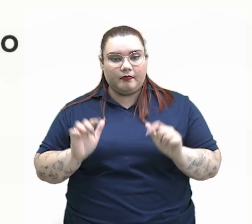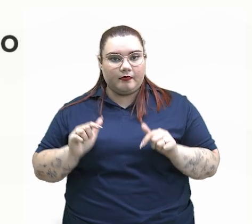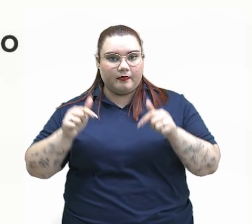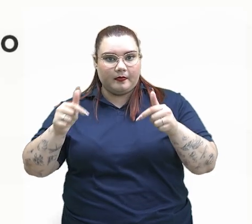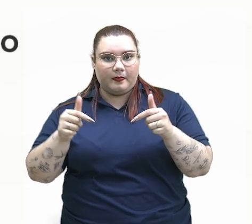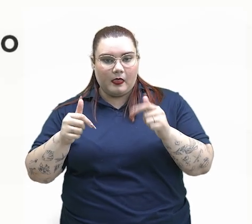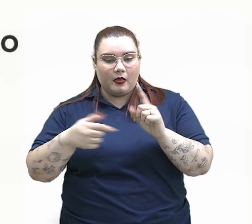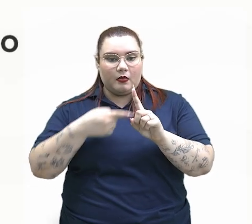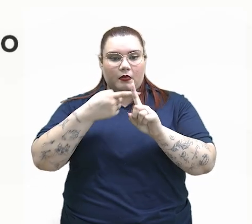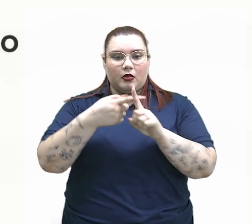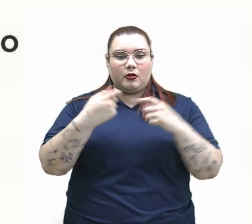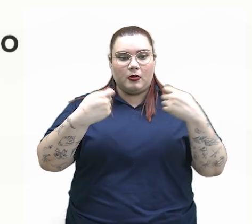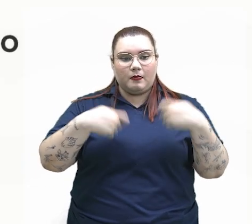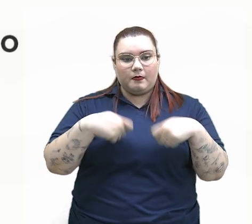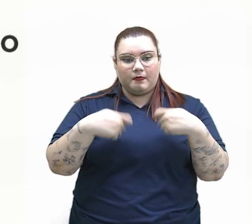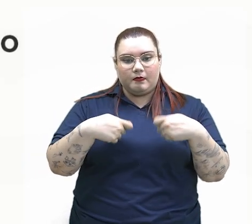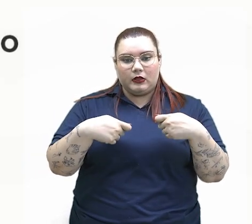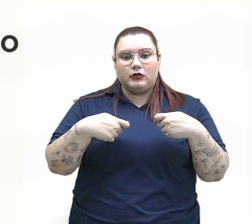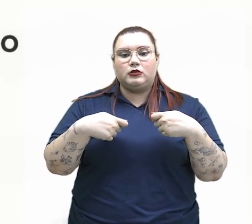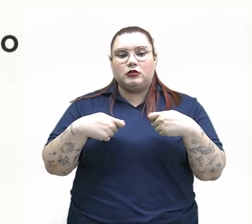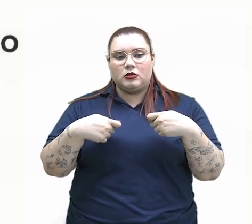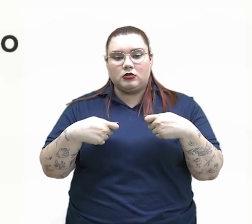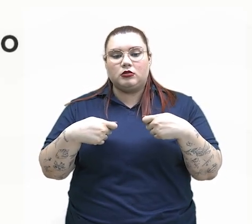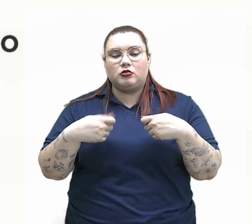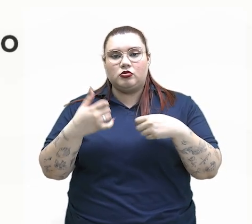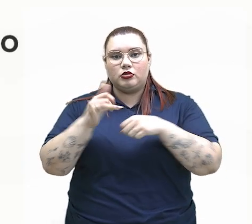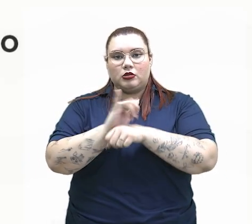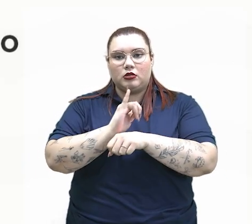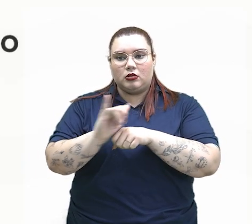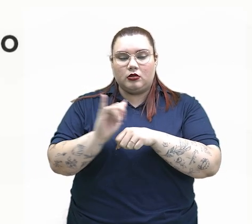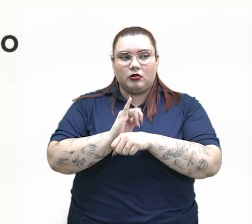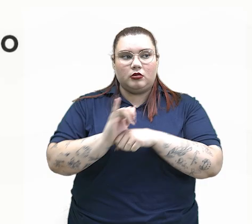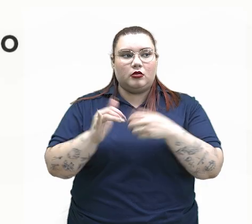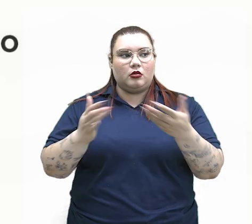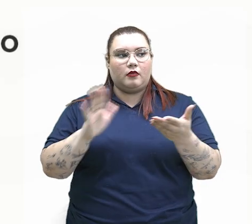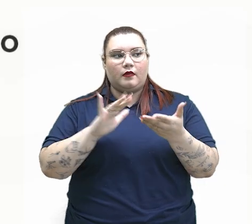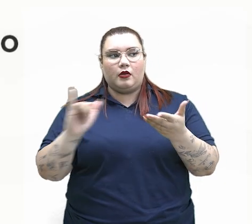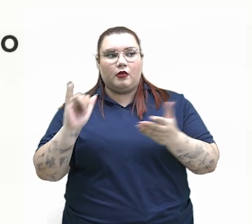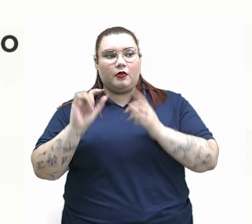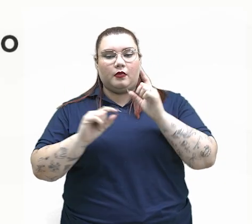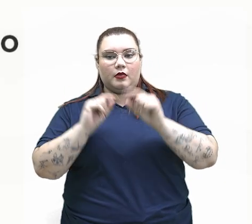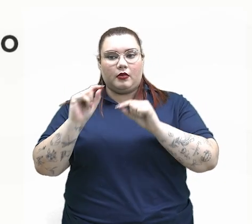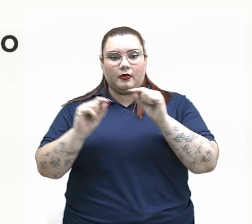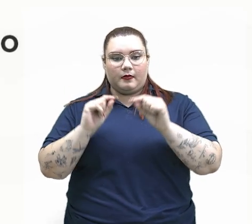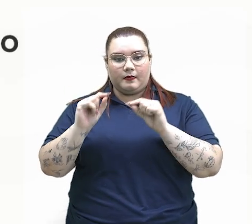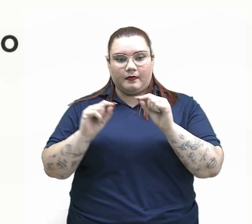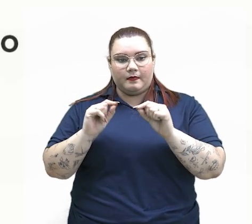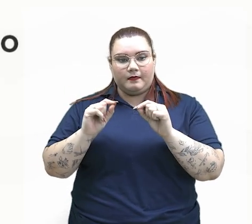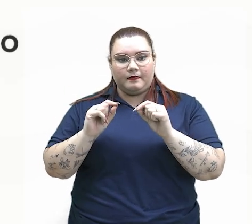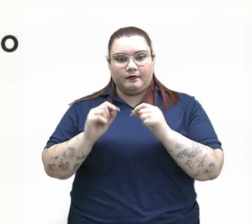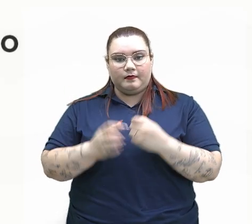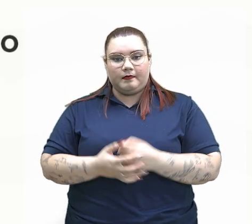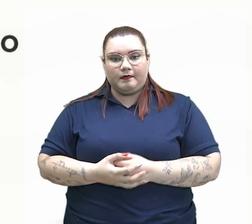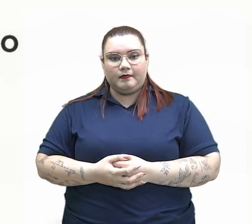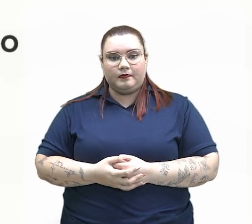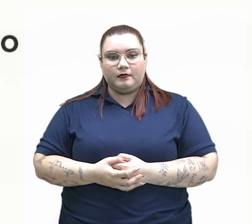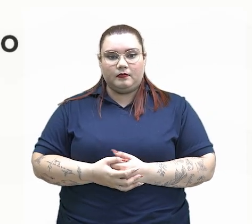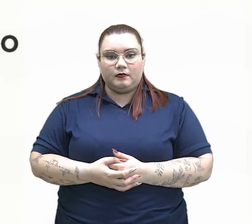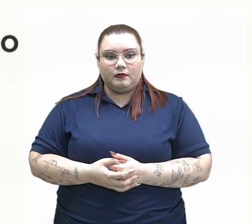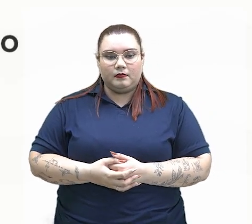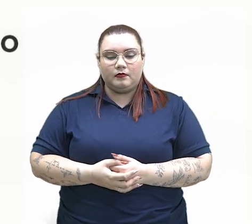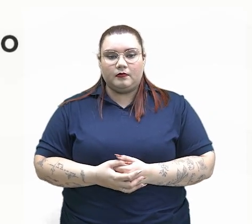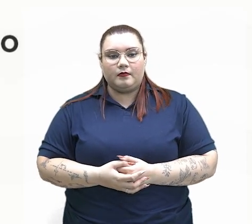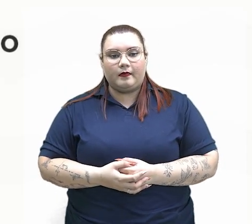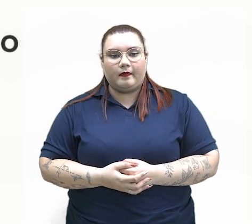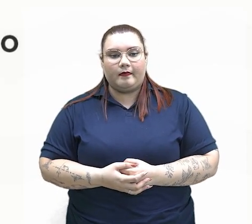à necessidade de medidas, né? Então, ela vai o quê? Conectar a ação, cadê a ação,